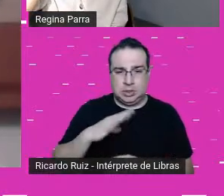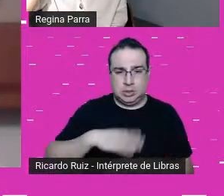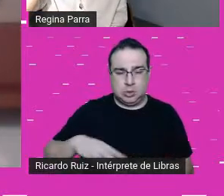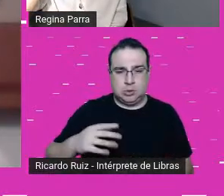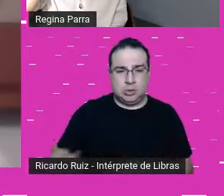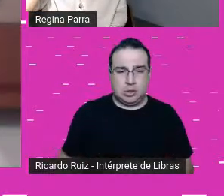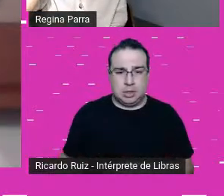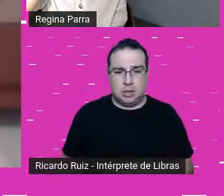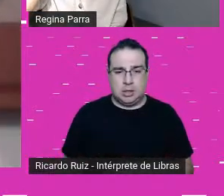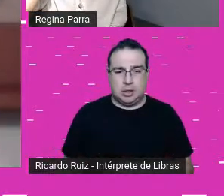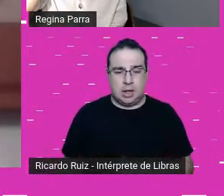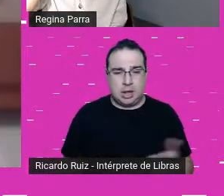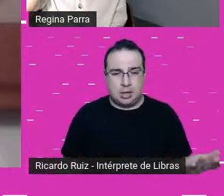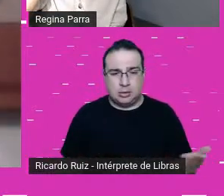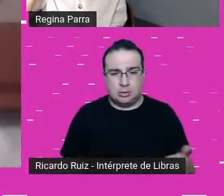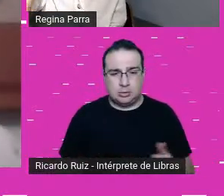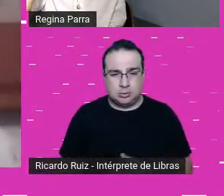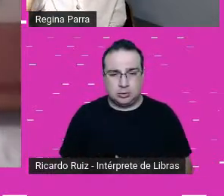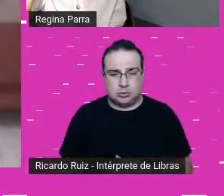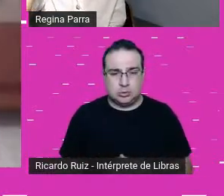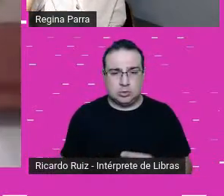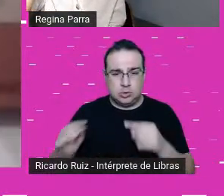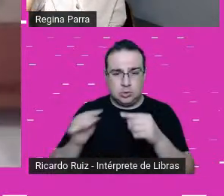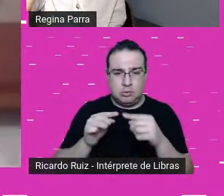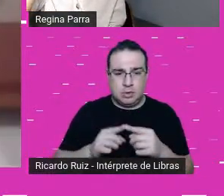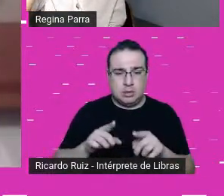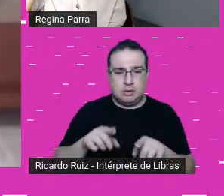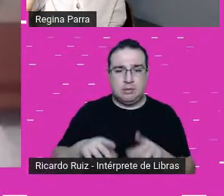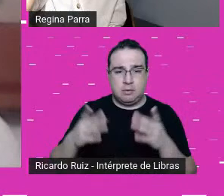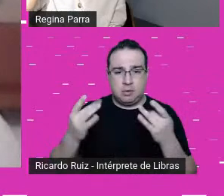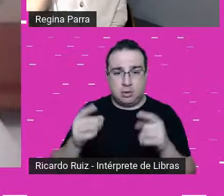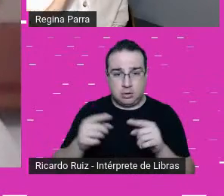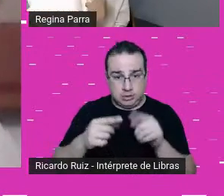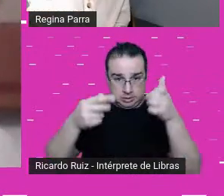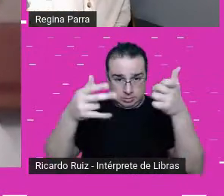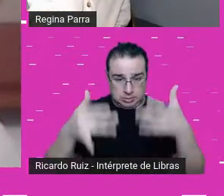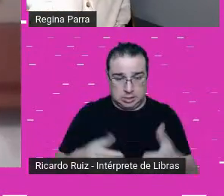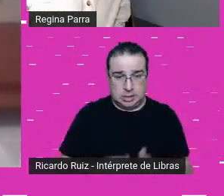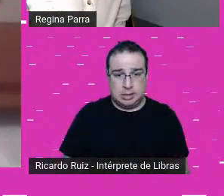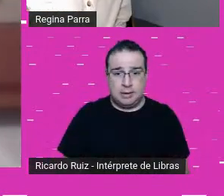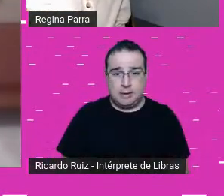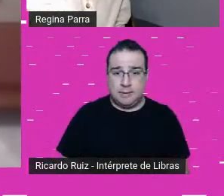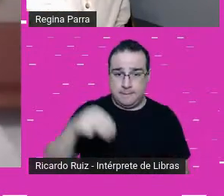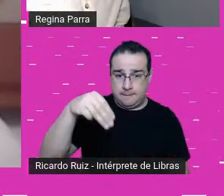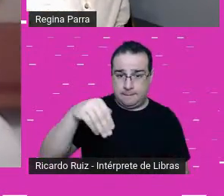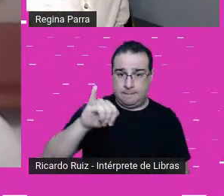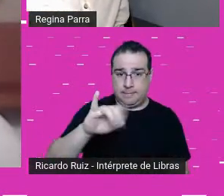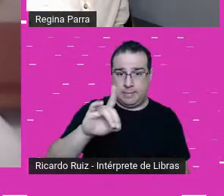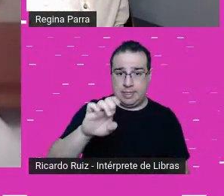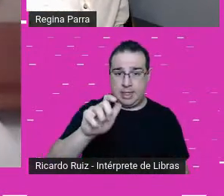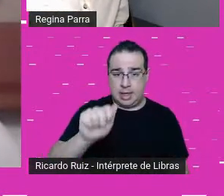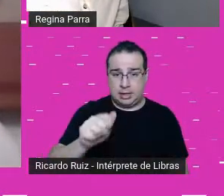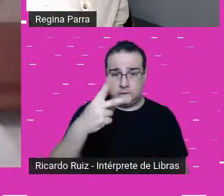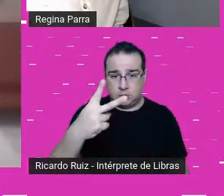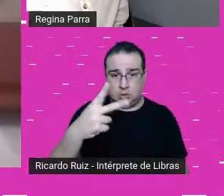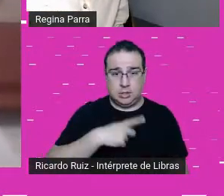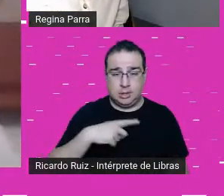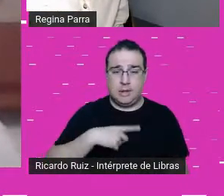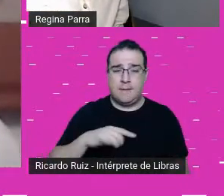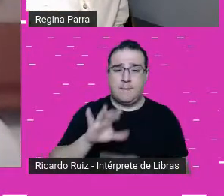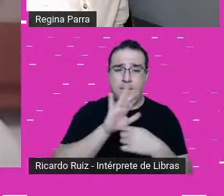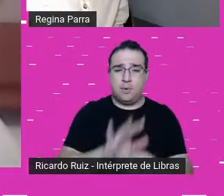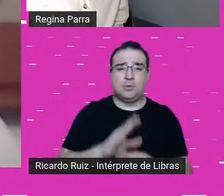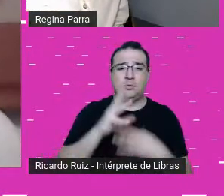cenografia e os adereços e figurinos. Ele coloca: na Medeia 2, uma versão depurada